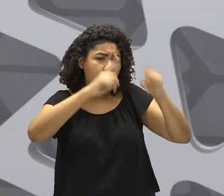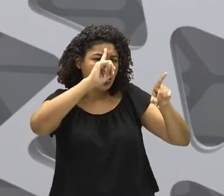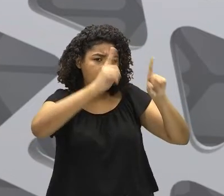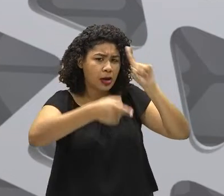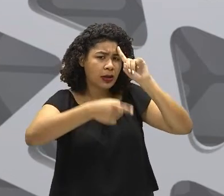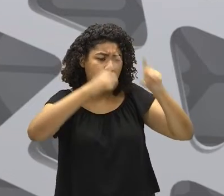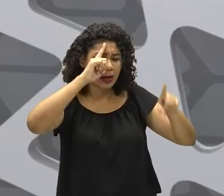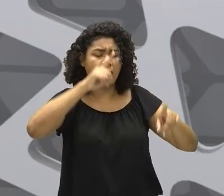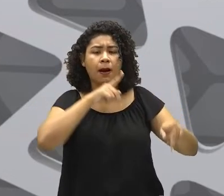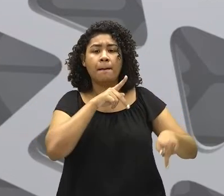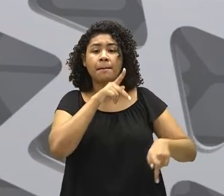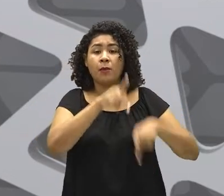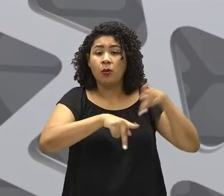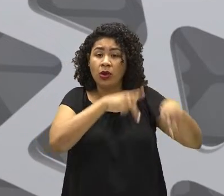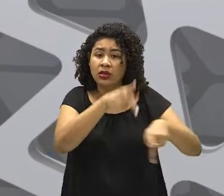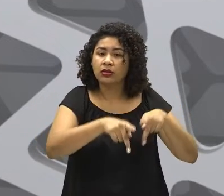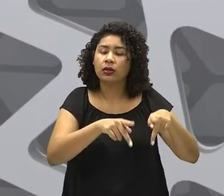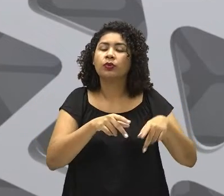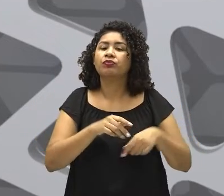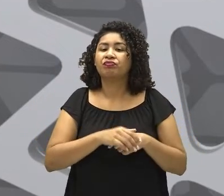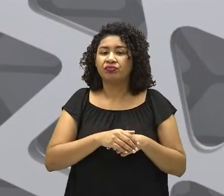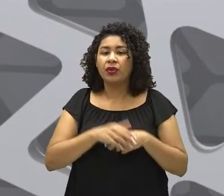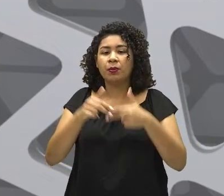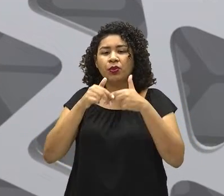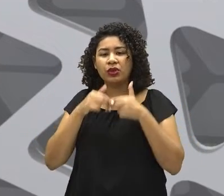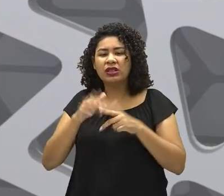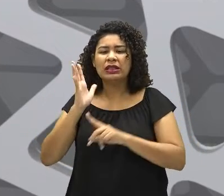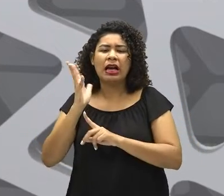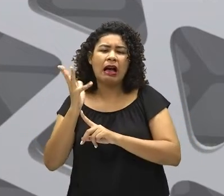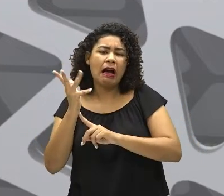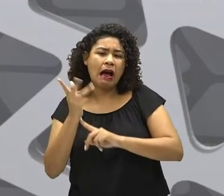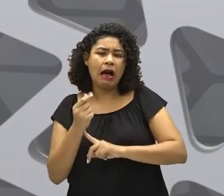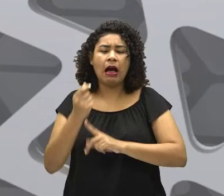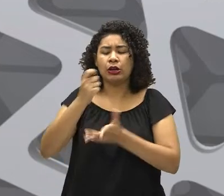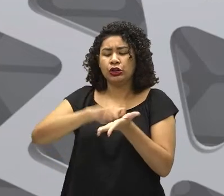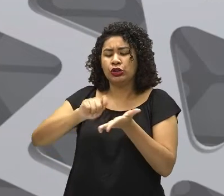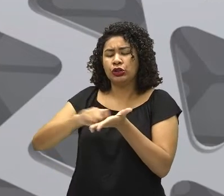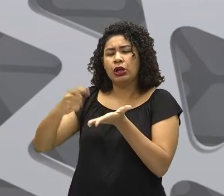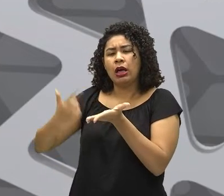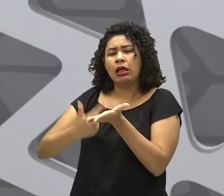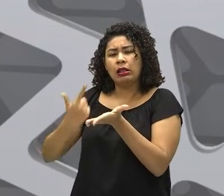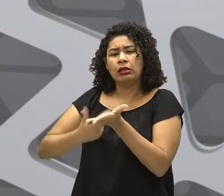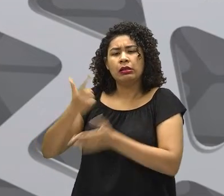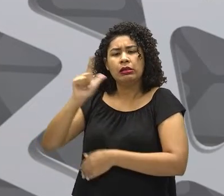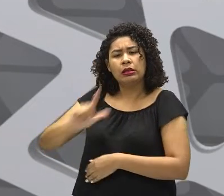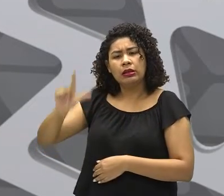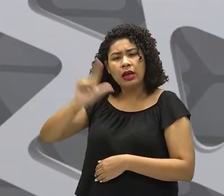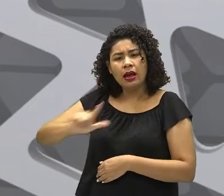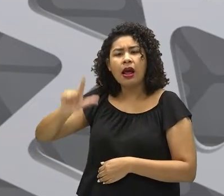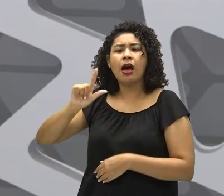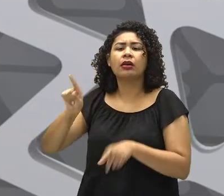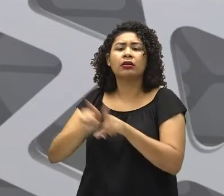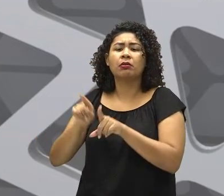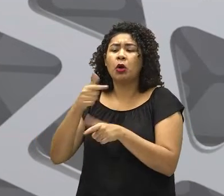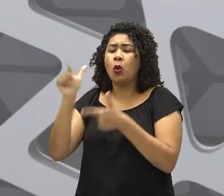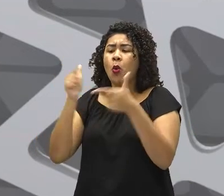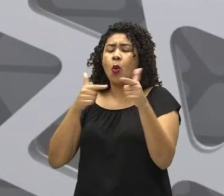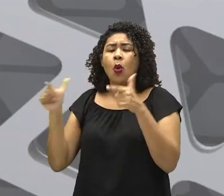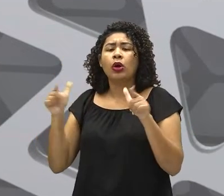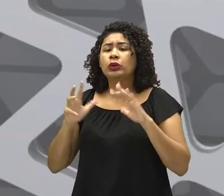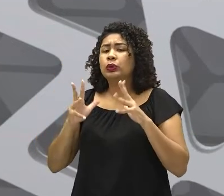que as produções artísticas, literárias e de outras áreas da humanidade de modo geral estavam ligadas exclusivamente